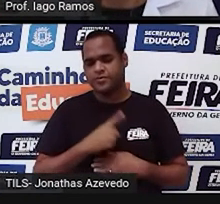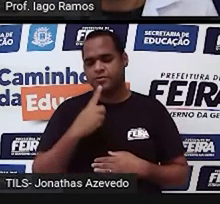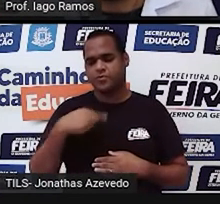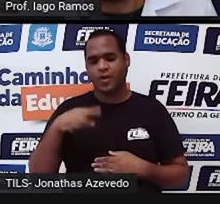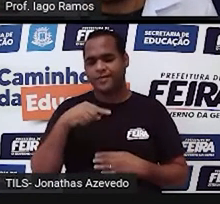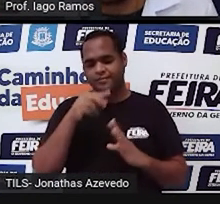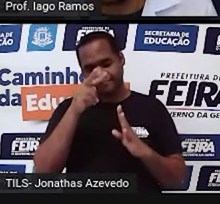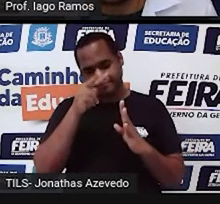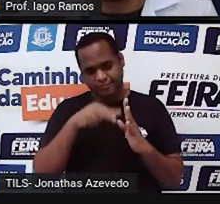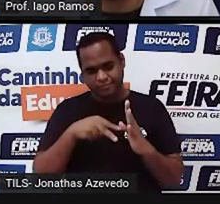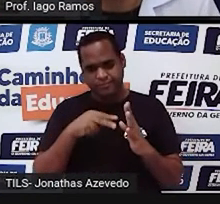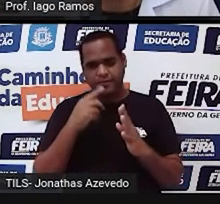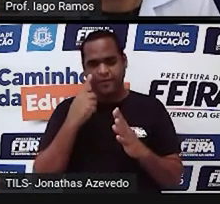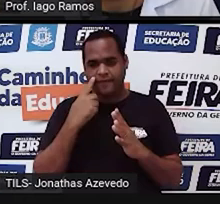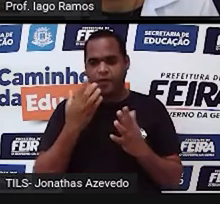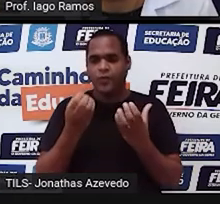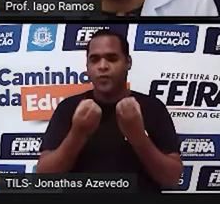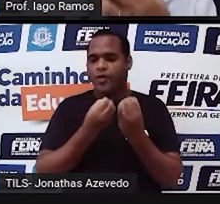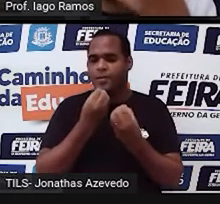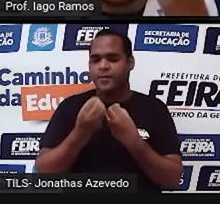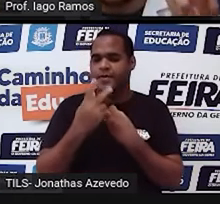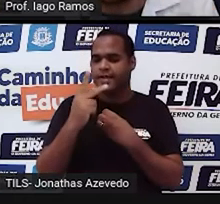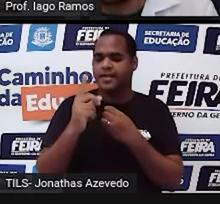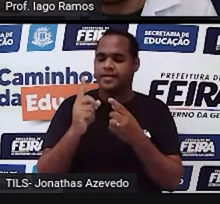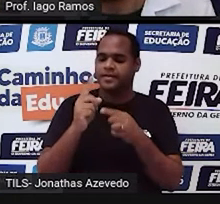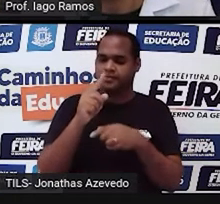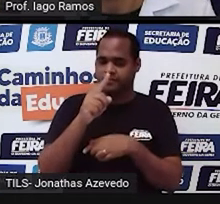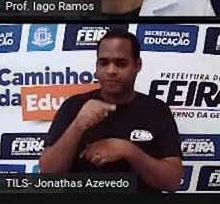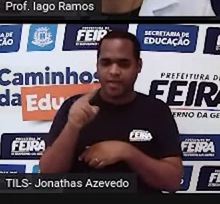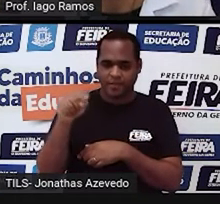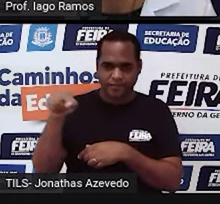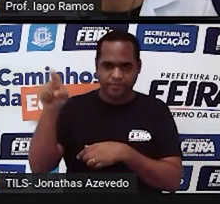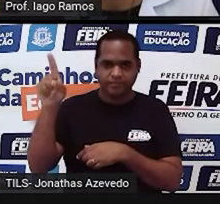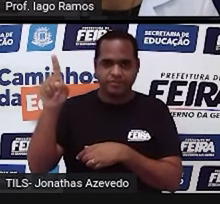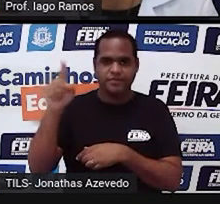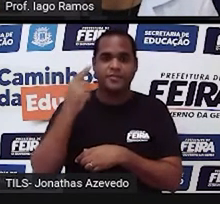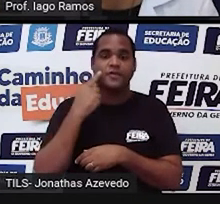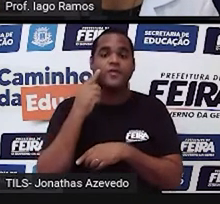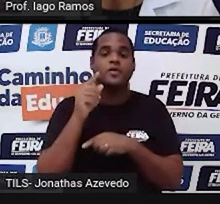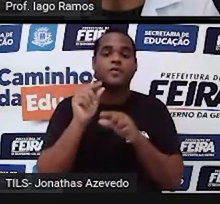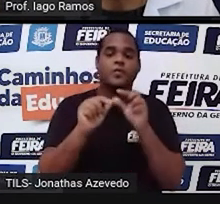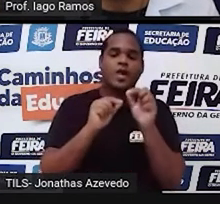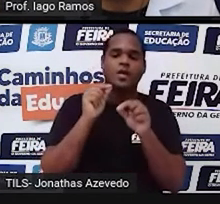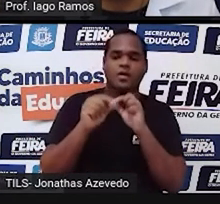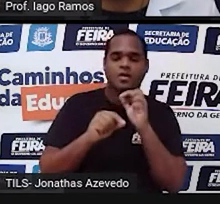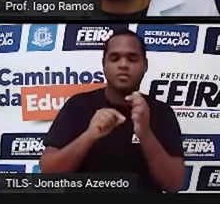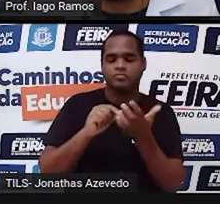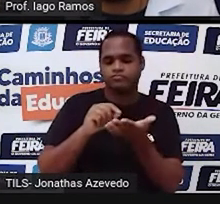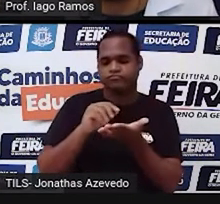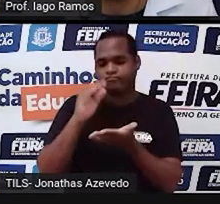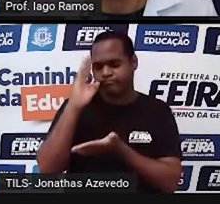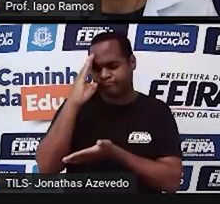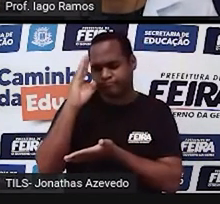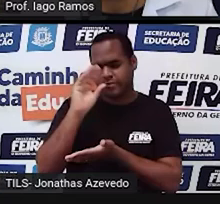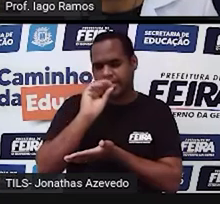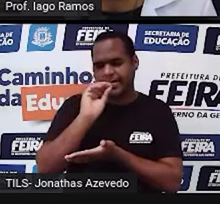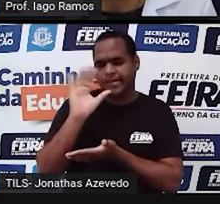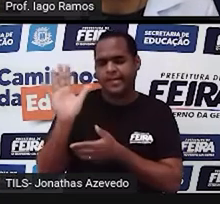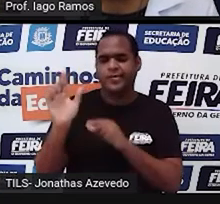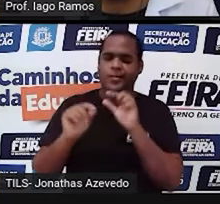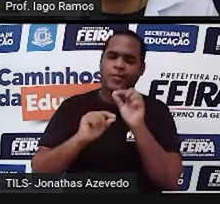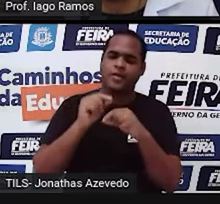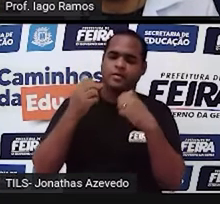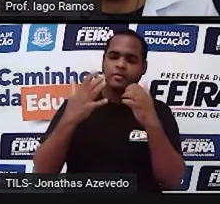leitura desse gráfico, a gente olhou esse gráfico, fez uma leitura, né, fez uma interpretação desse gráfico